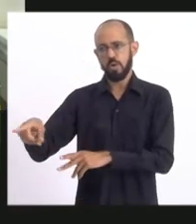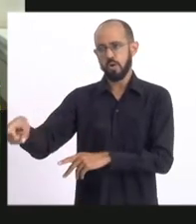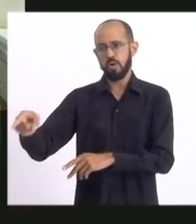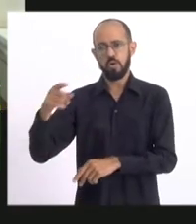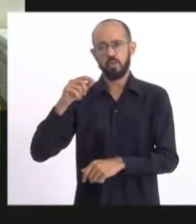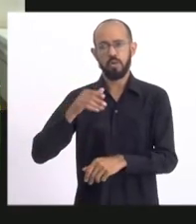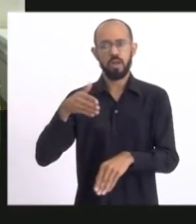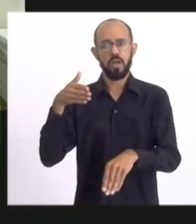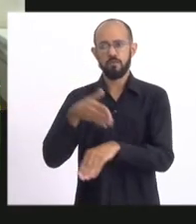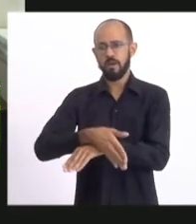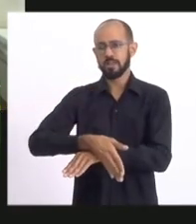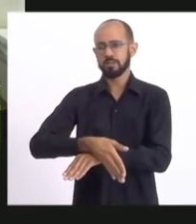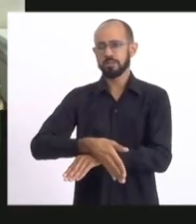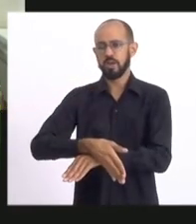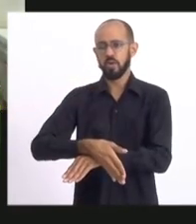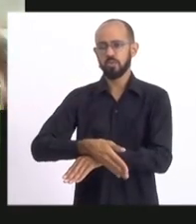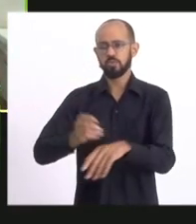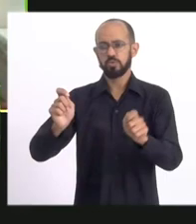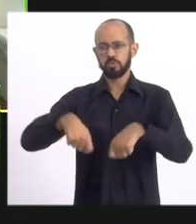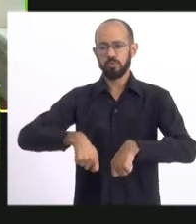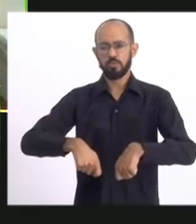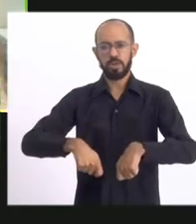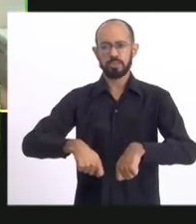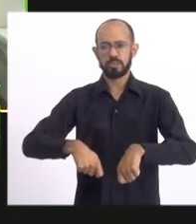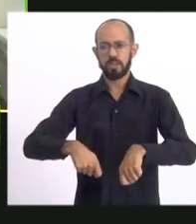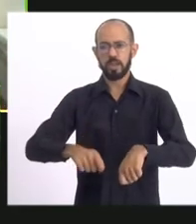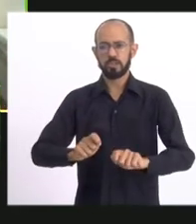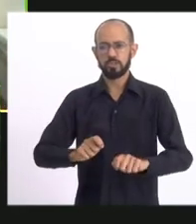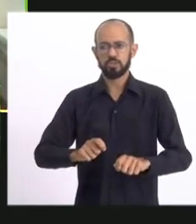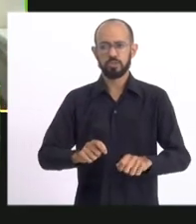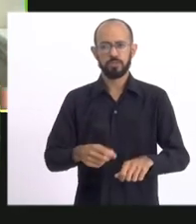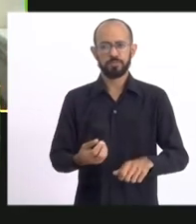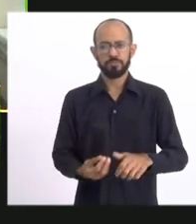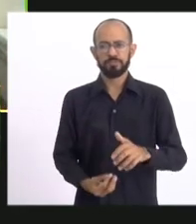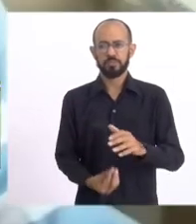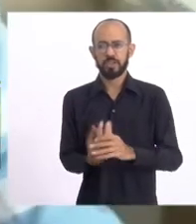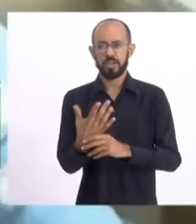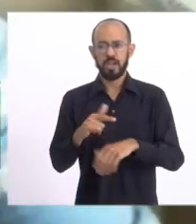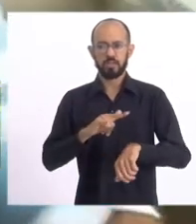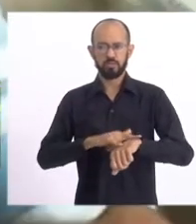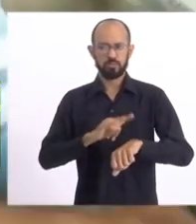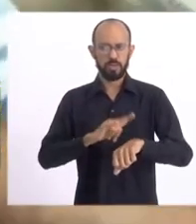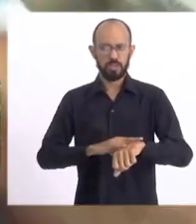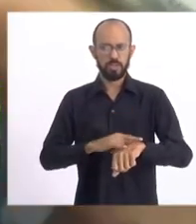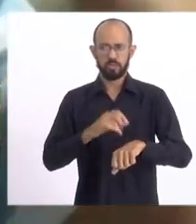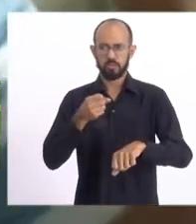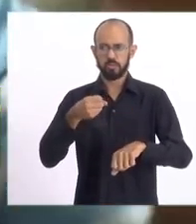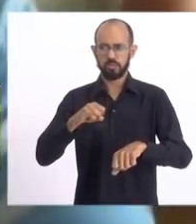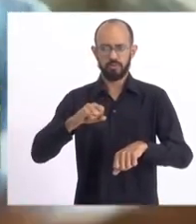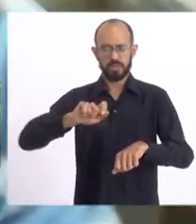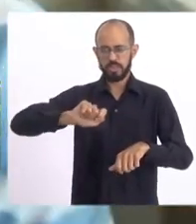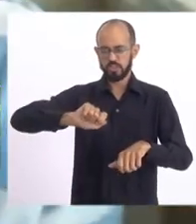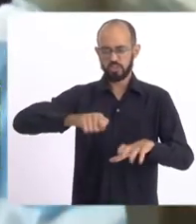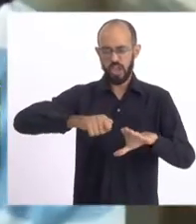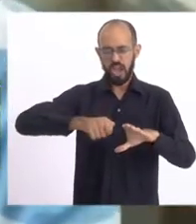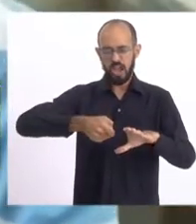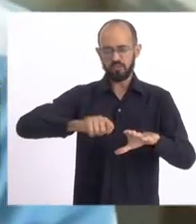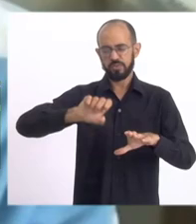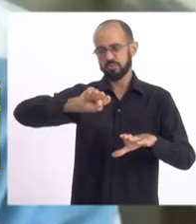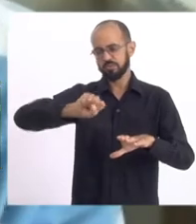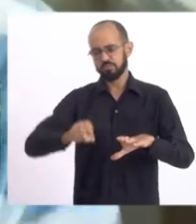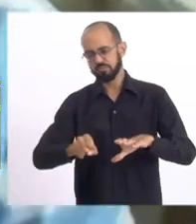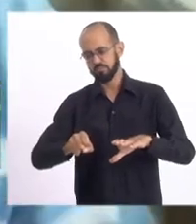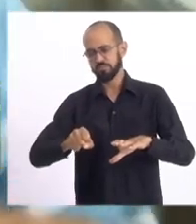Invasão de competência. Definir nos banheiros se vai ter chave, maçaneta, se vai